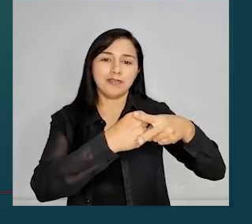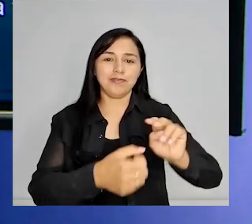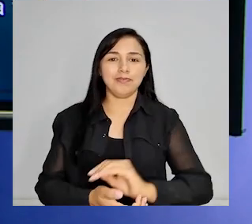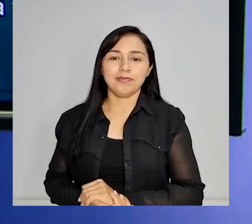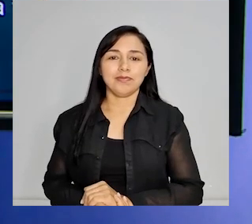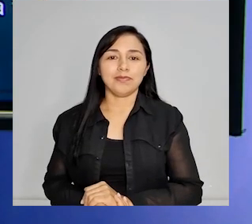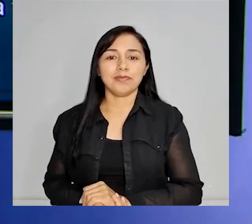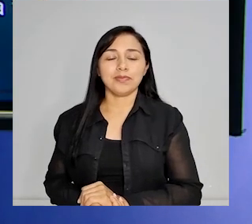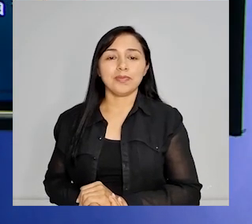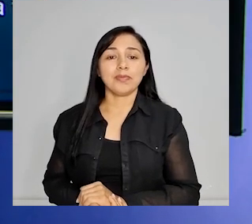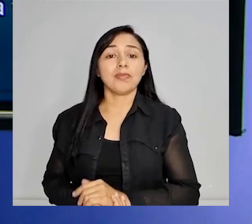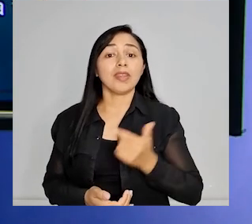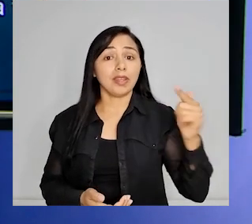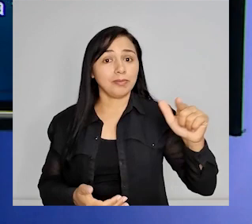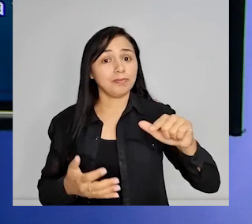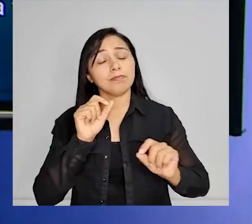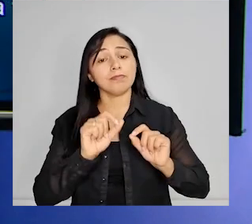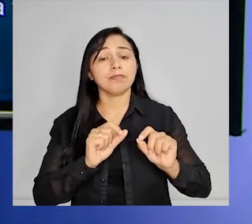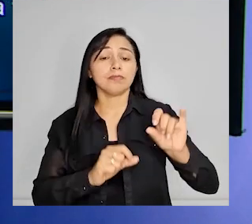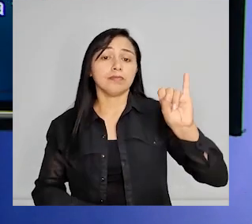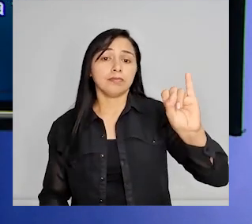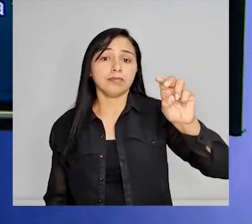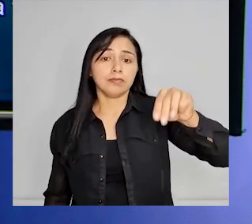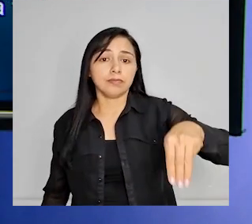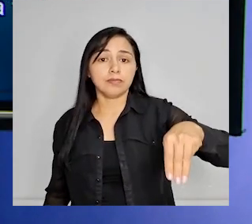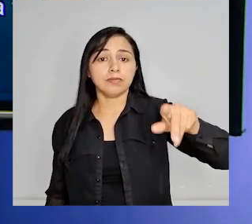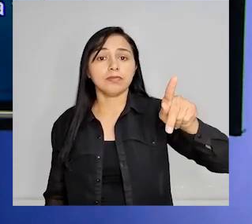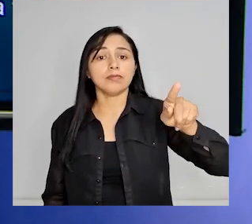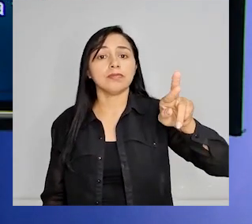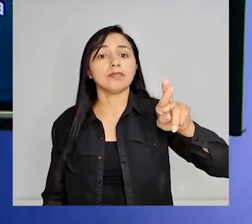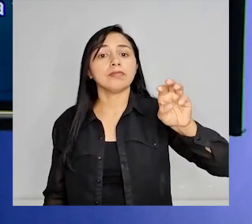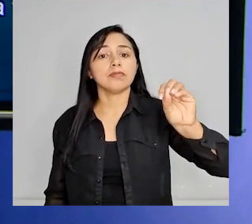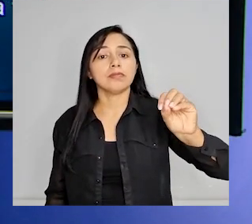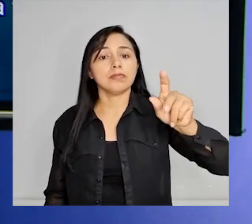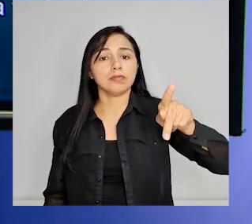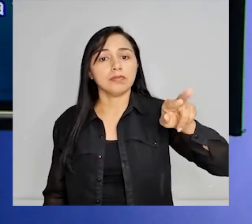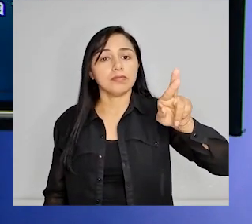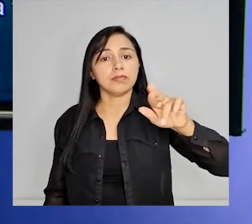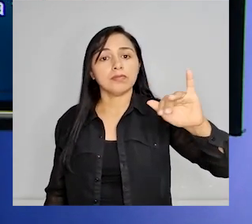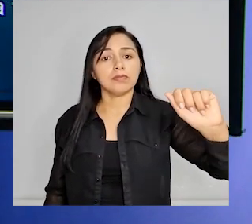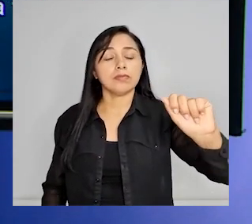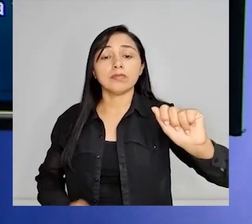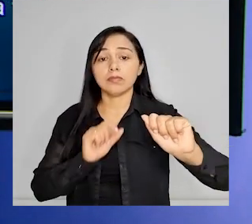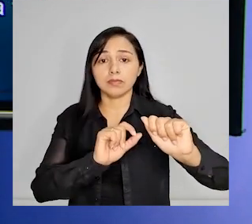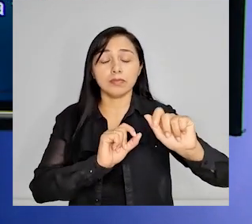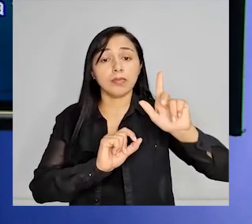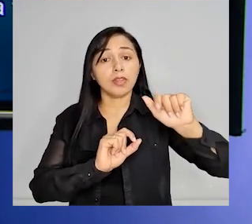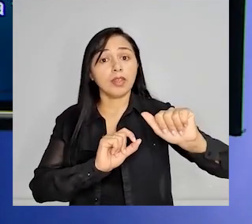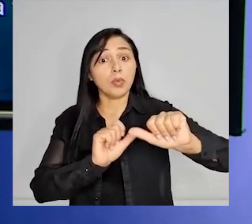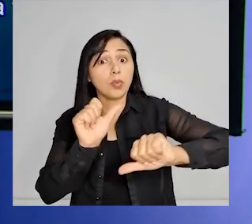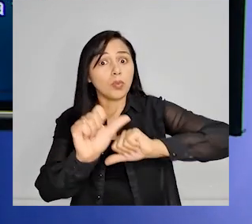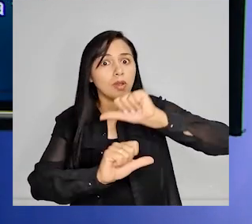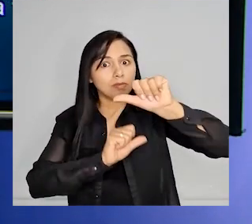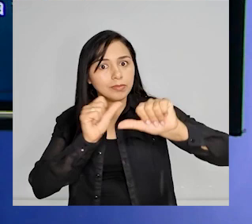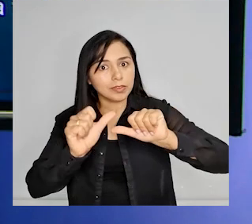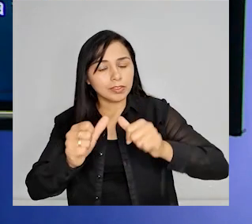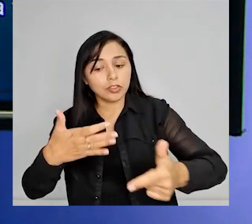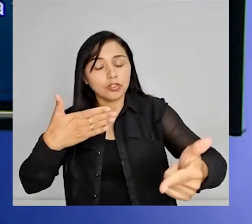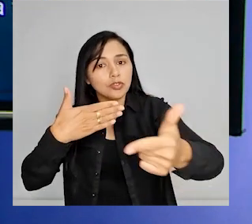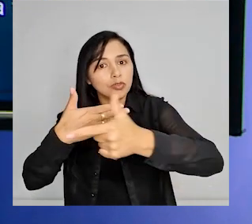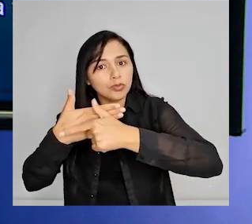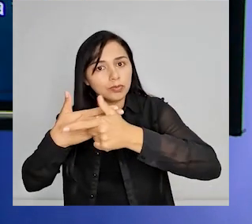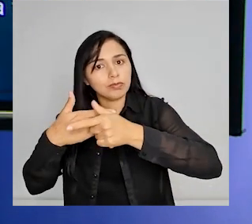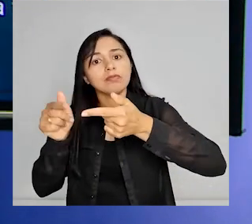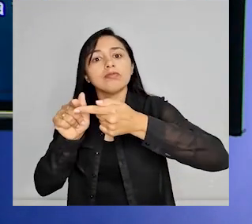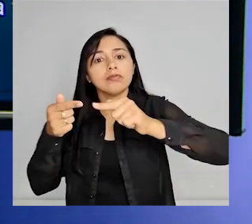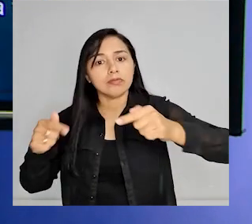certo? A nossa próxima derivação é imprópria. A derivação imprópria é uma mudança de classe ou